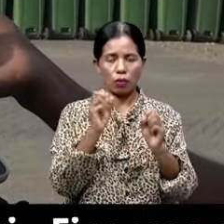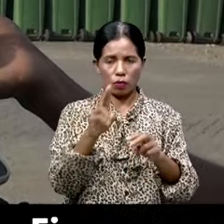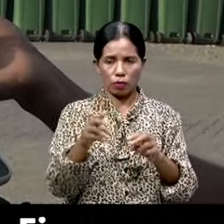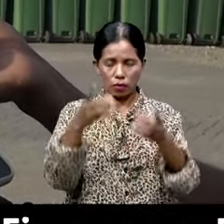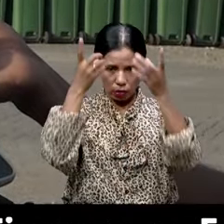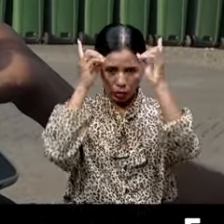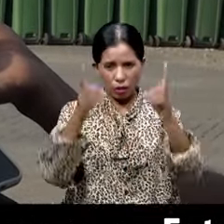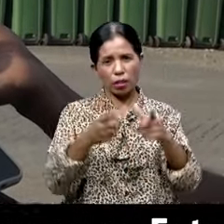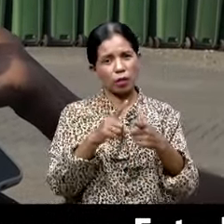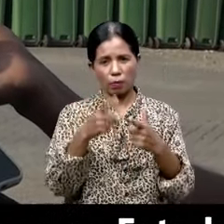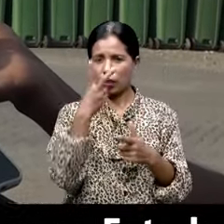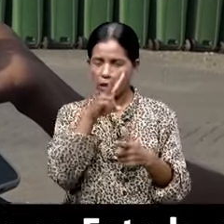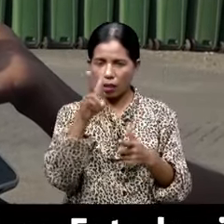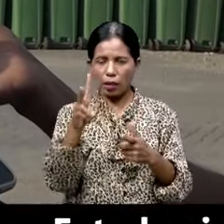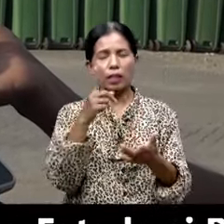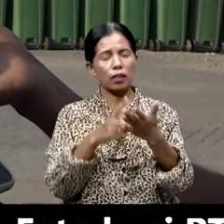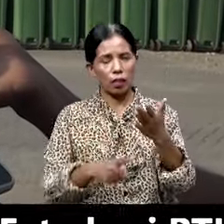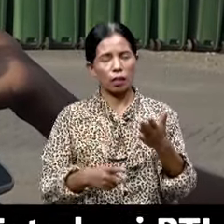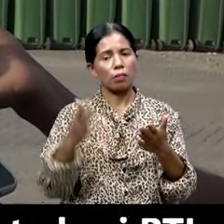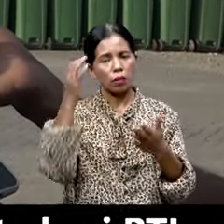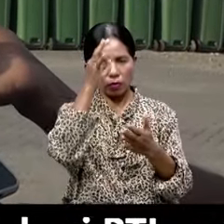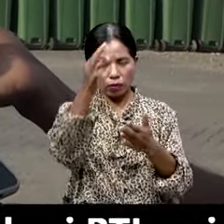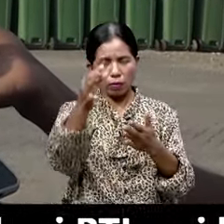a possibilidade de ser uma que acontece a